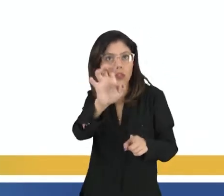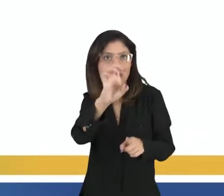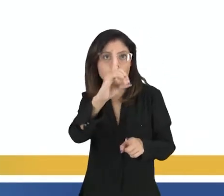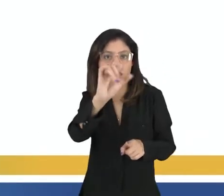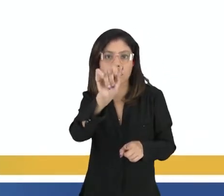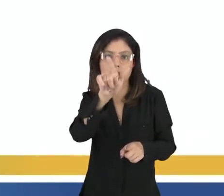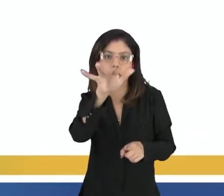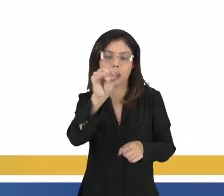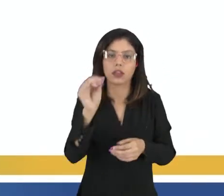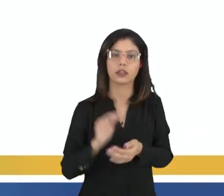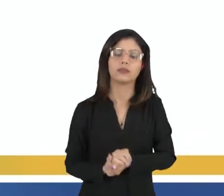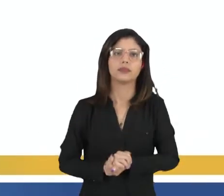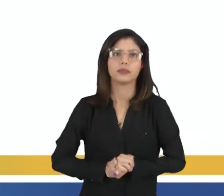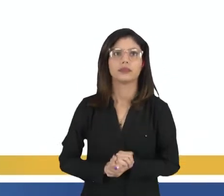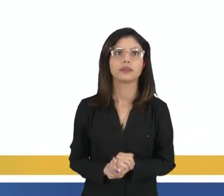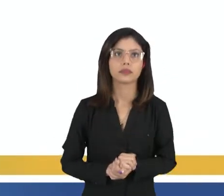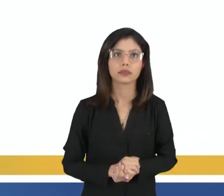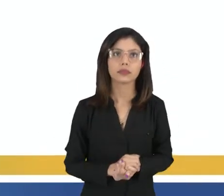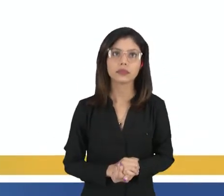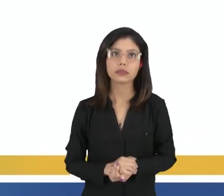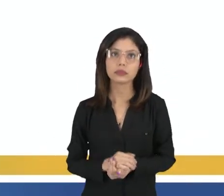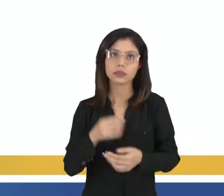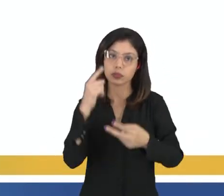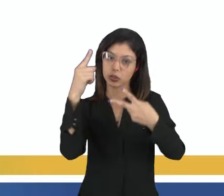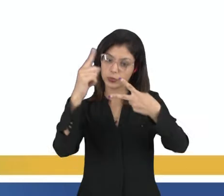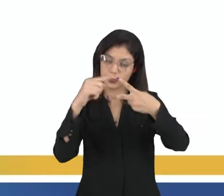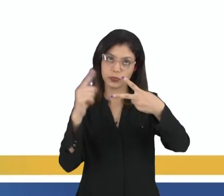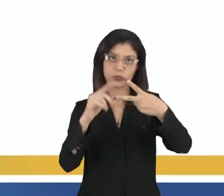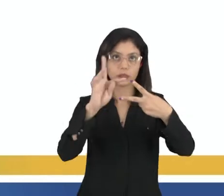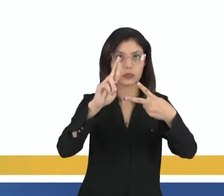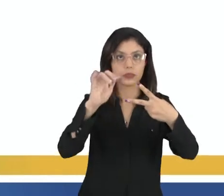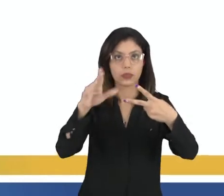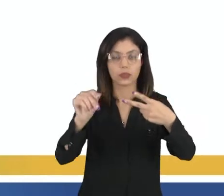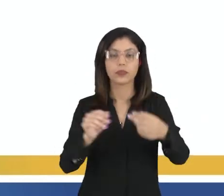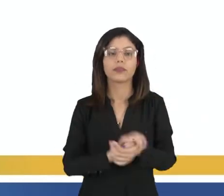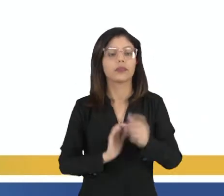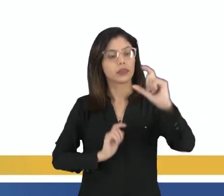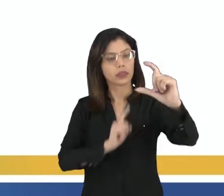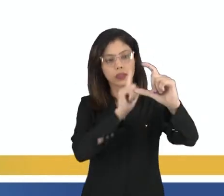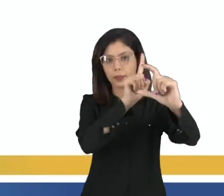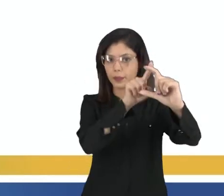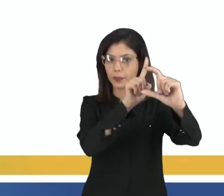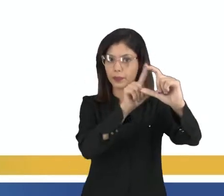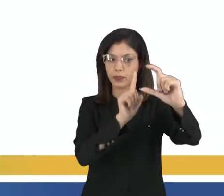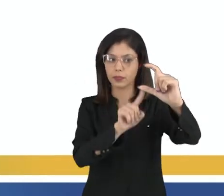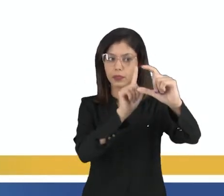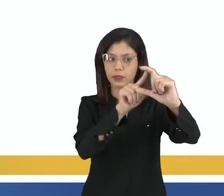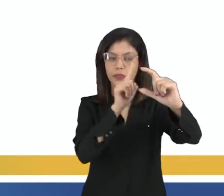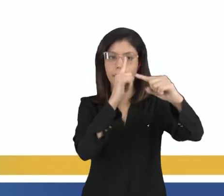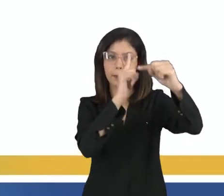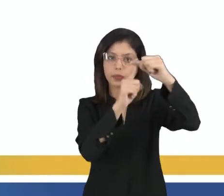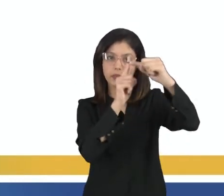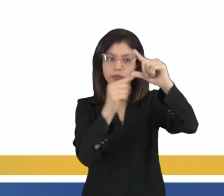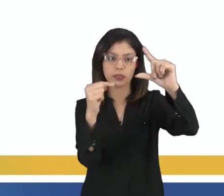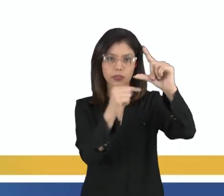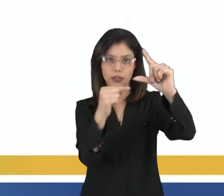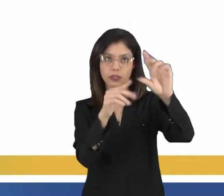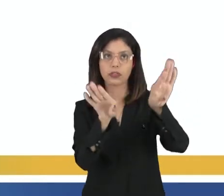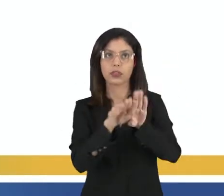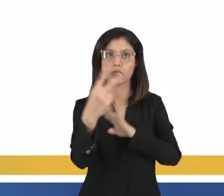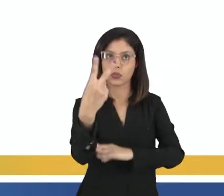já no funcionamento das pilhas, e dois eletrodos. Então, a pilha, ela possui uma ponte salina e